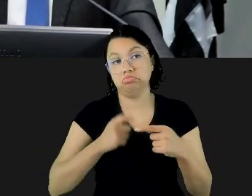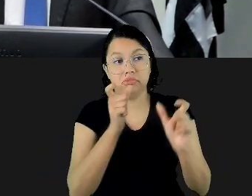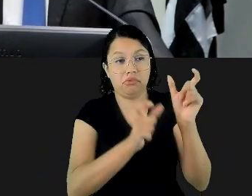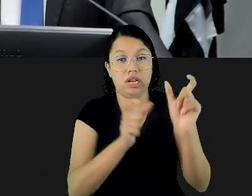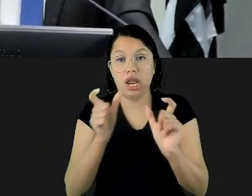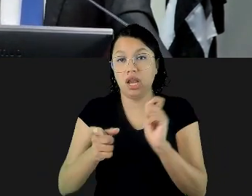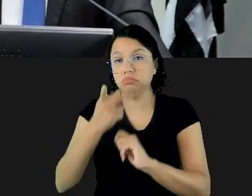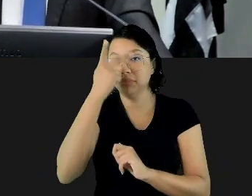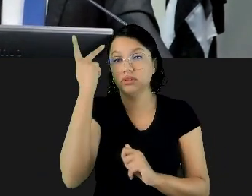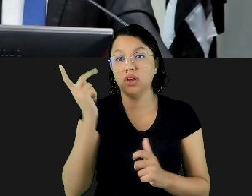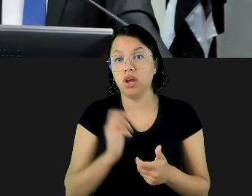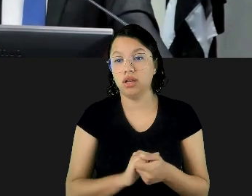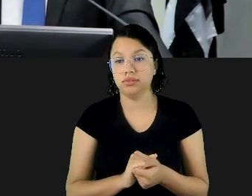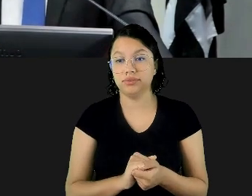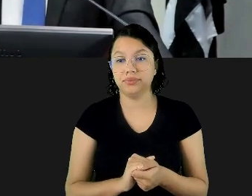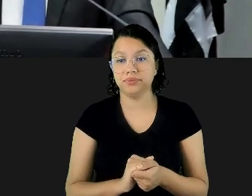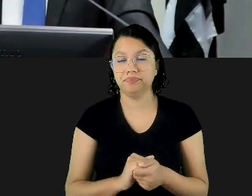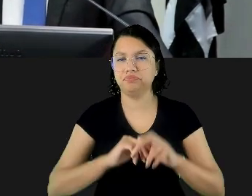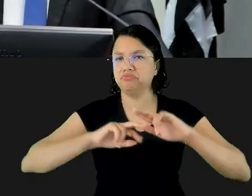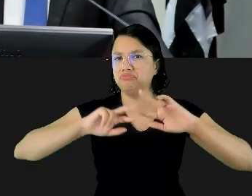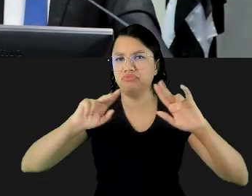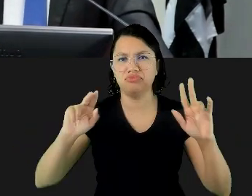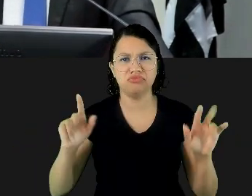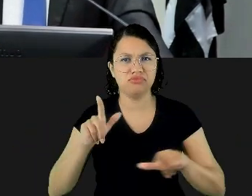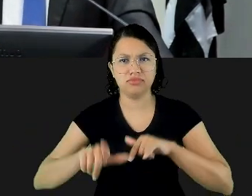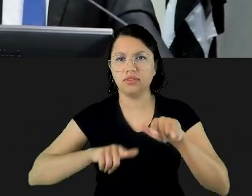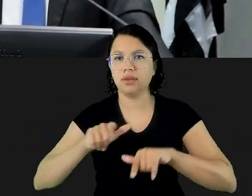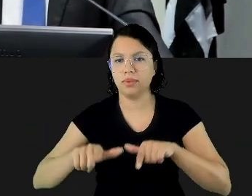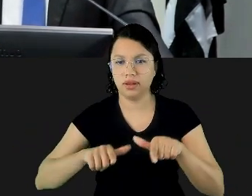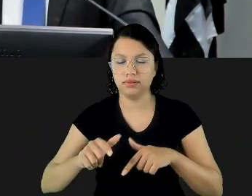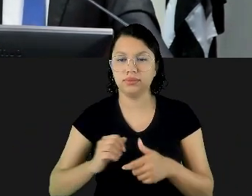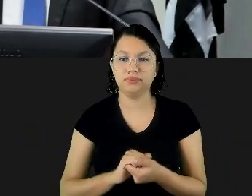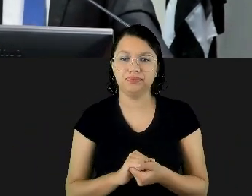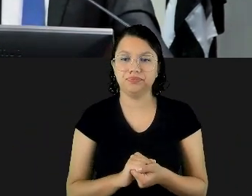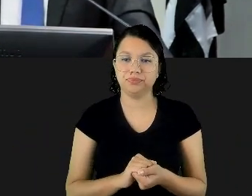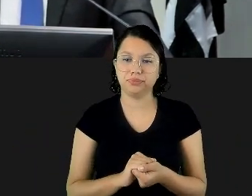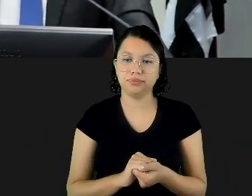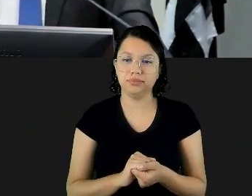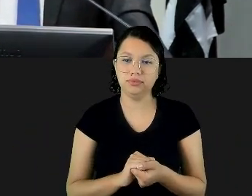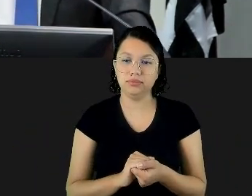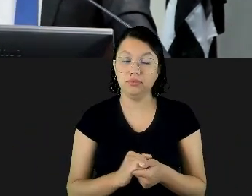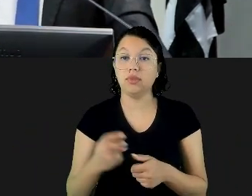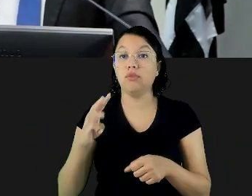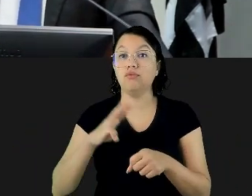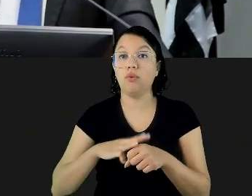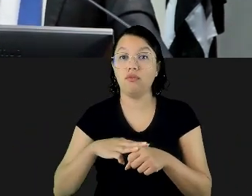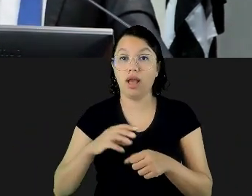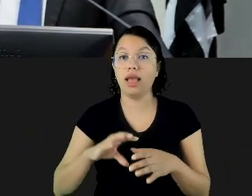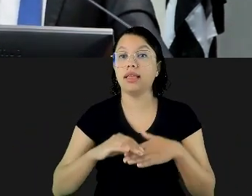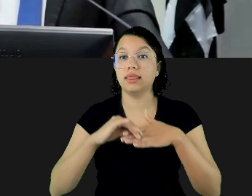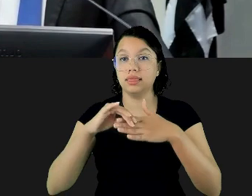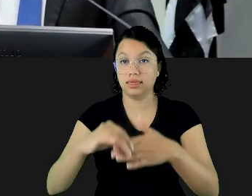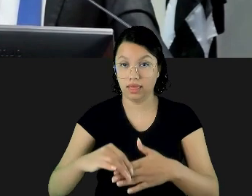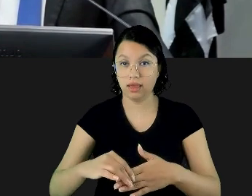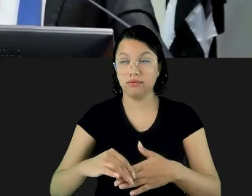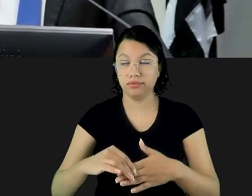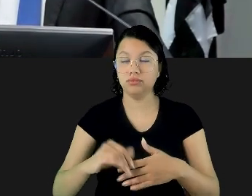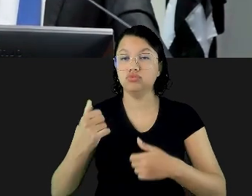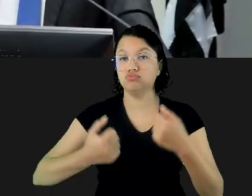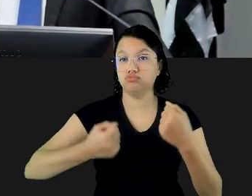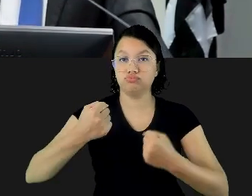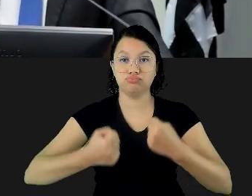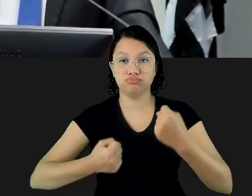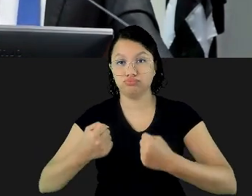pessoas das mais diferentes atuações, do lado do turismo também, para